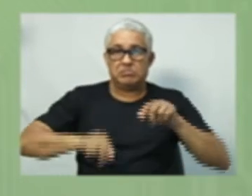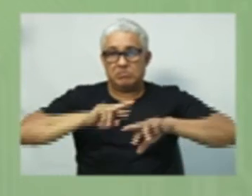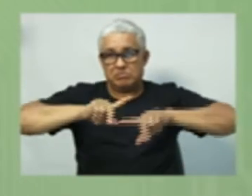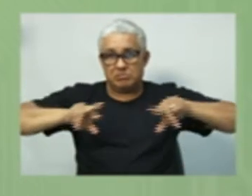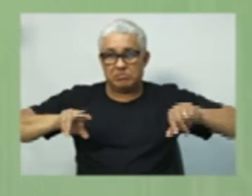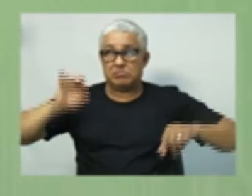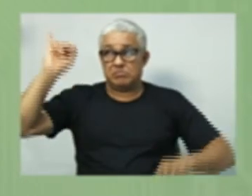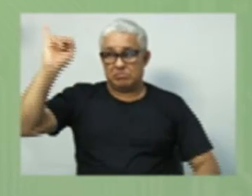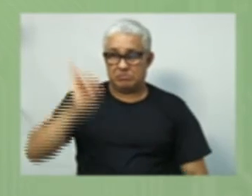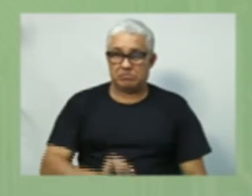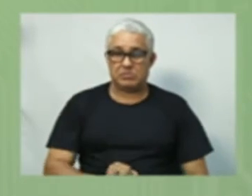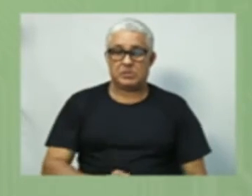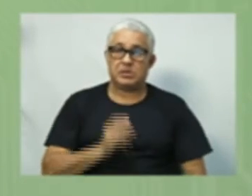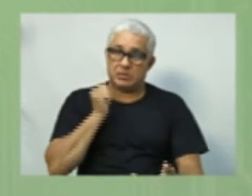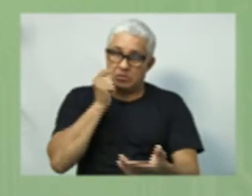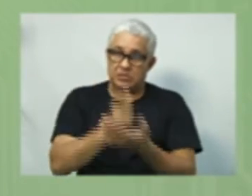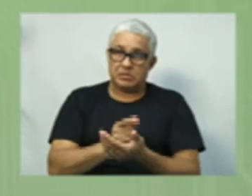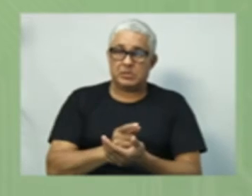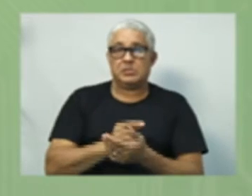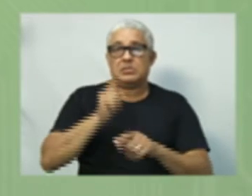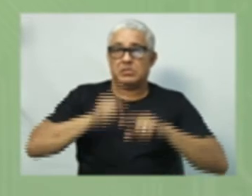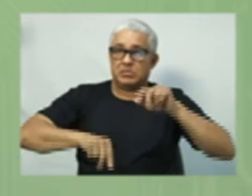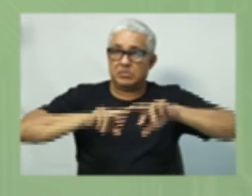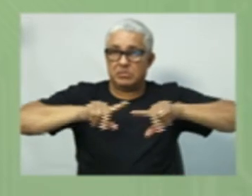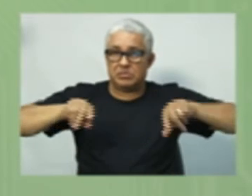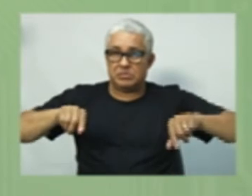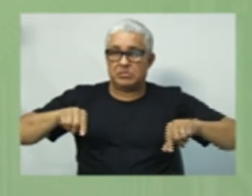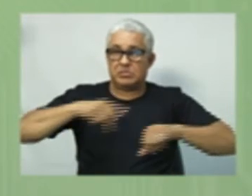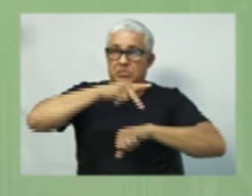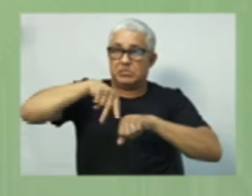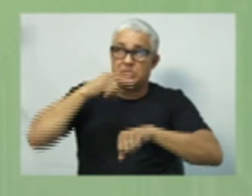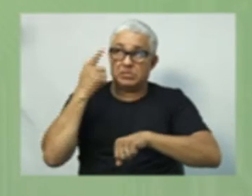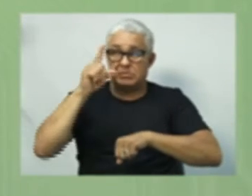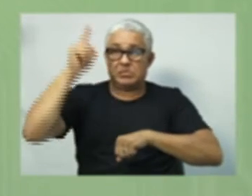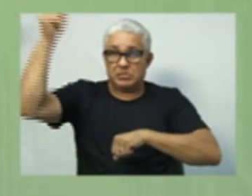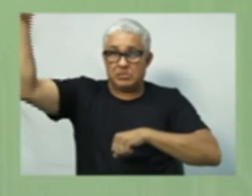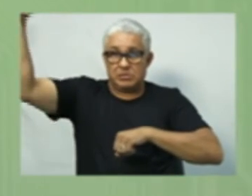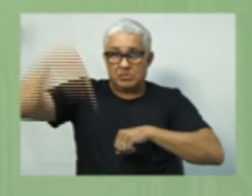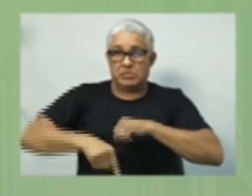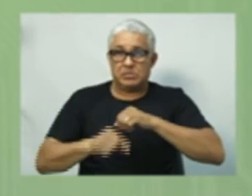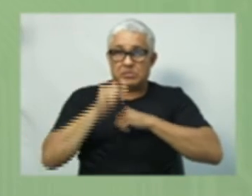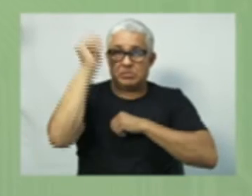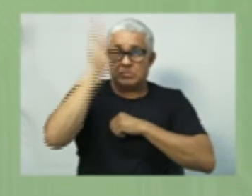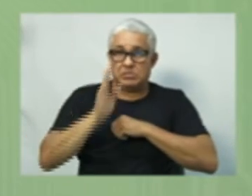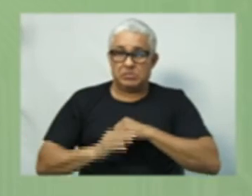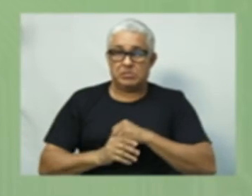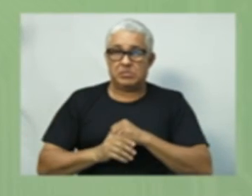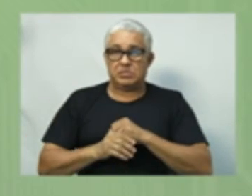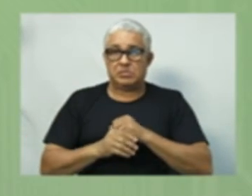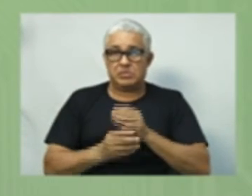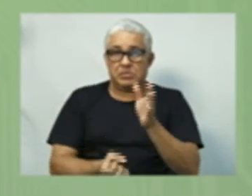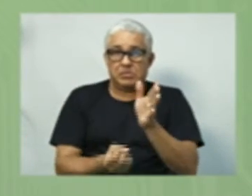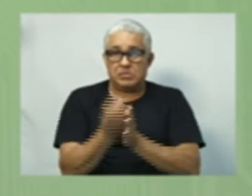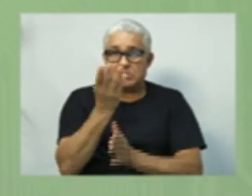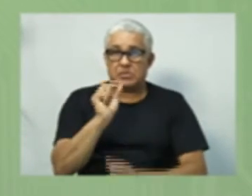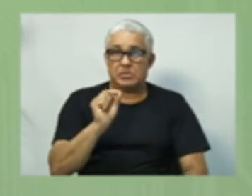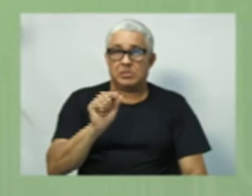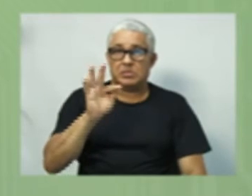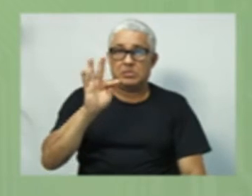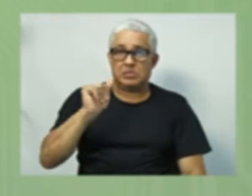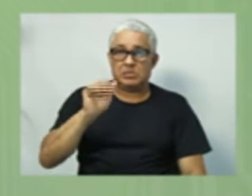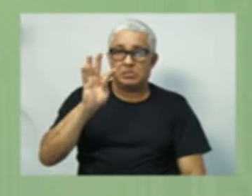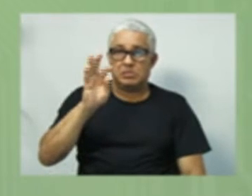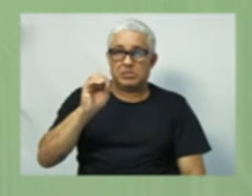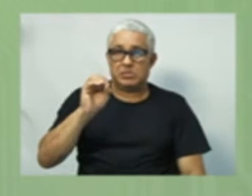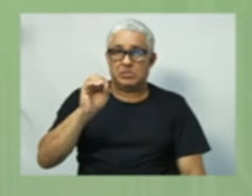um produto. É a compra de um produto no exterior que entrou no Brasil. Quando esse produto entrou no Brasil, gerou um fato gerador.